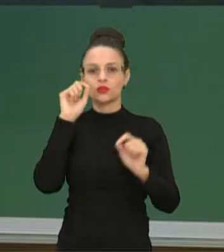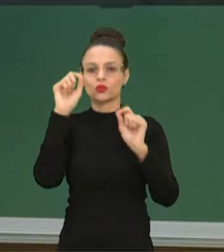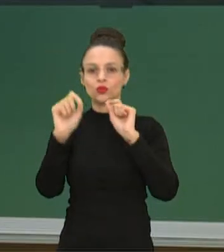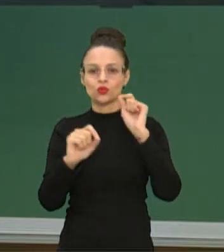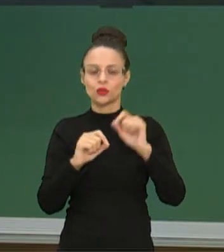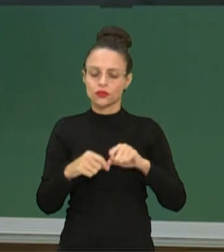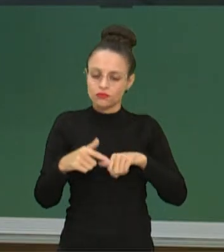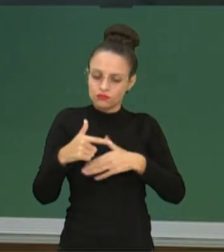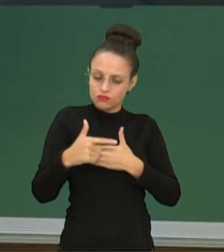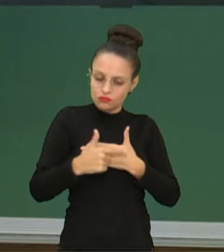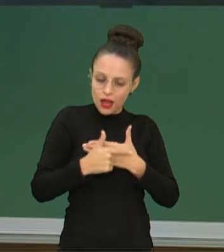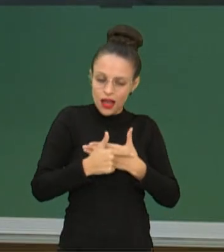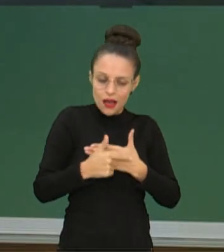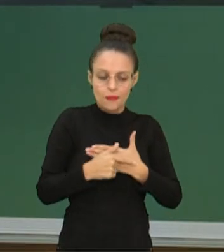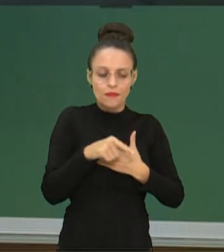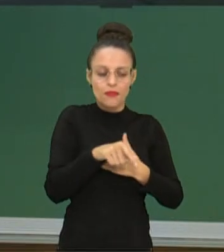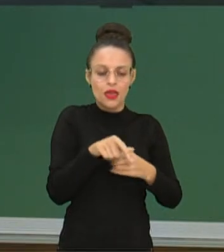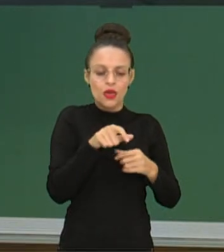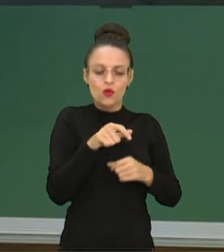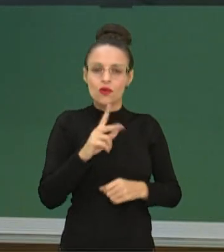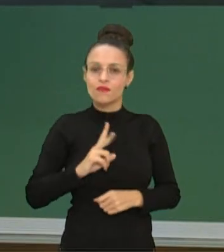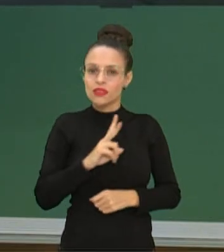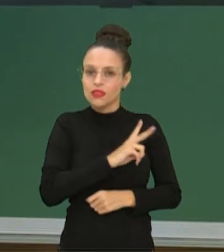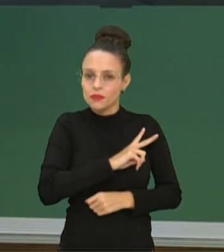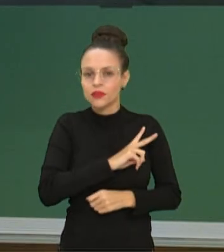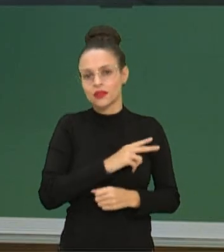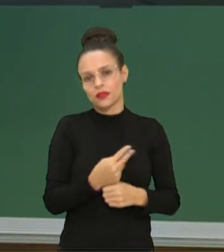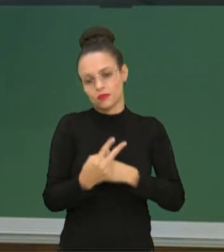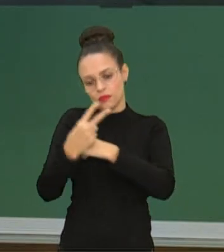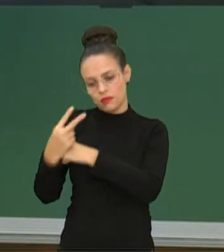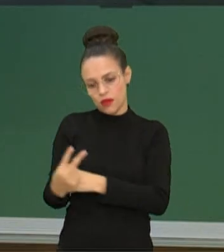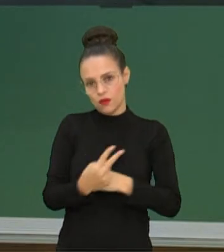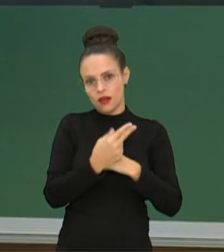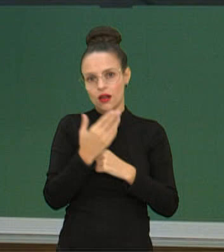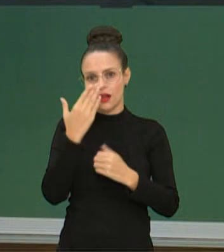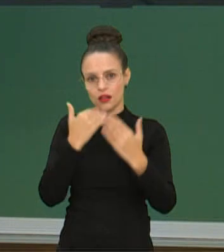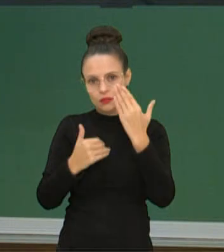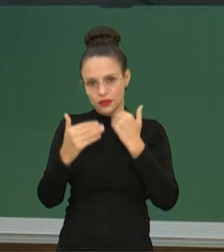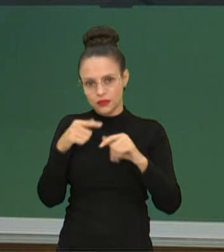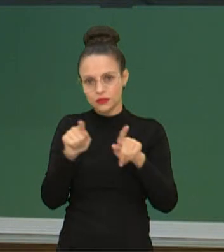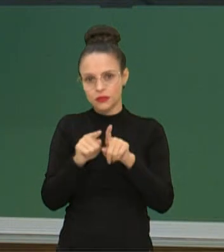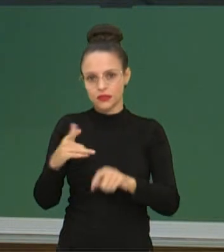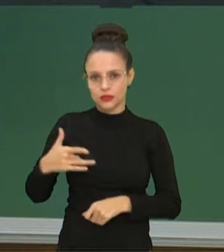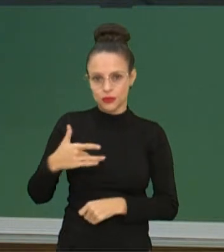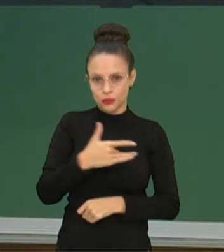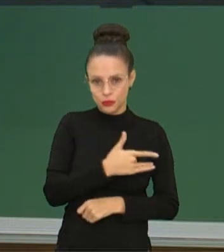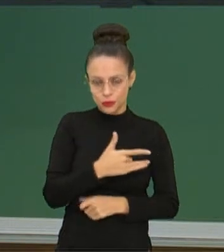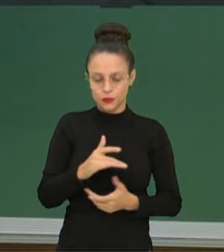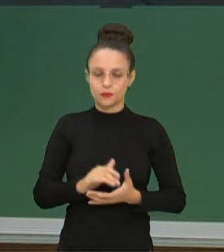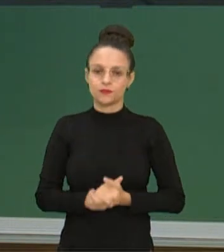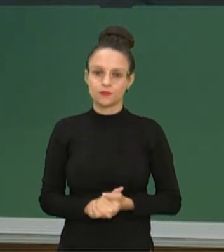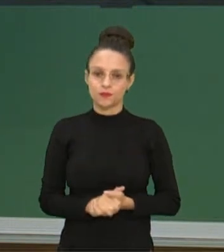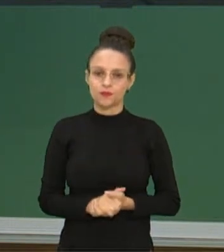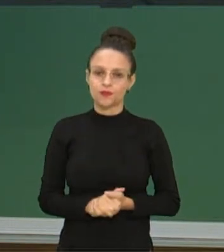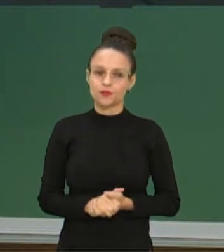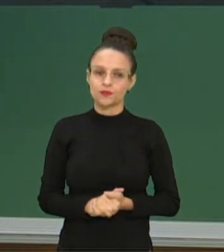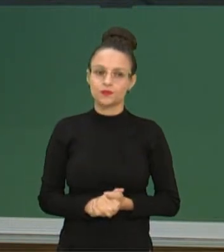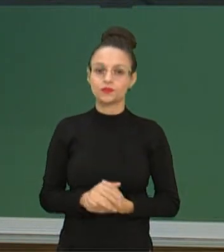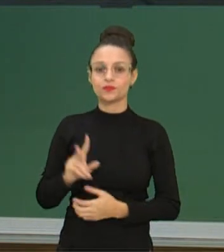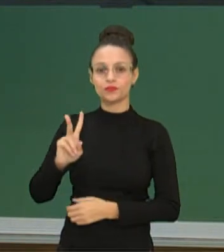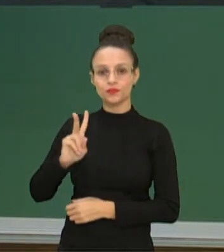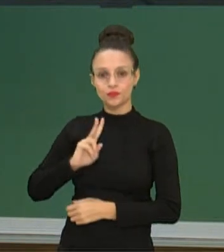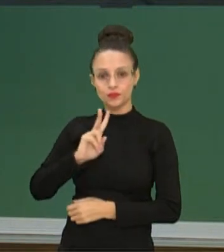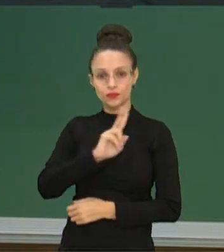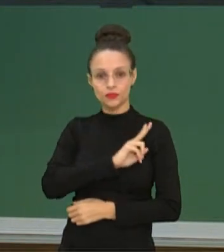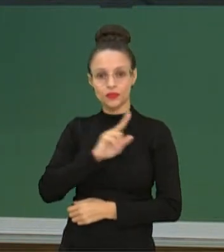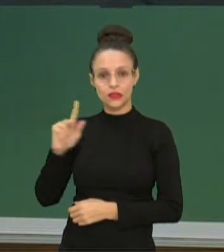papel, da importância dessas vitaminas para cuidar da nossa alimentação e da nossa saúde. E a vitamina K?